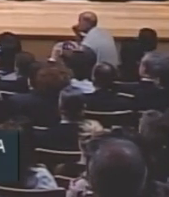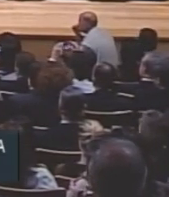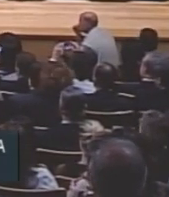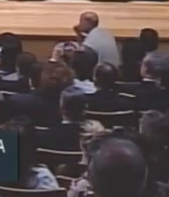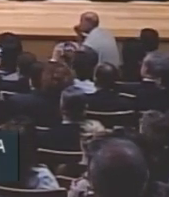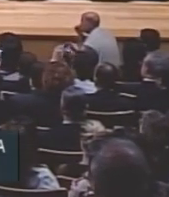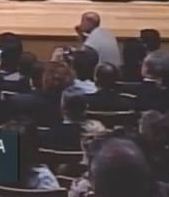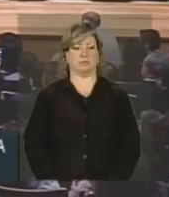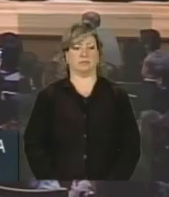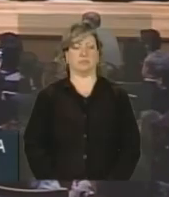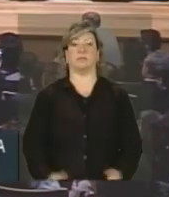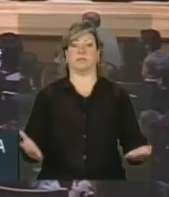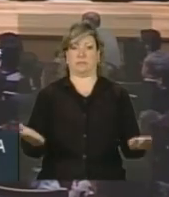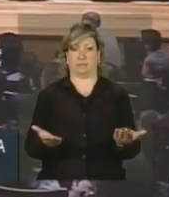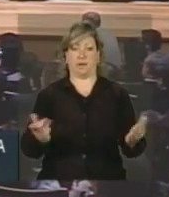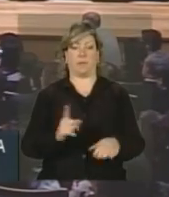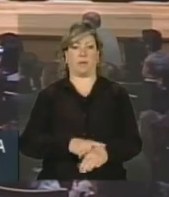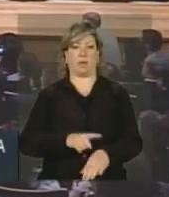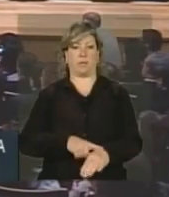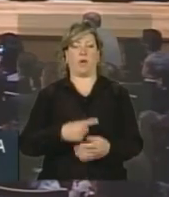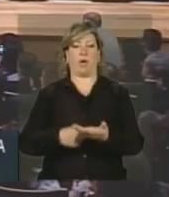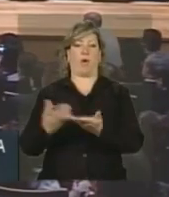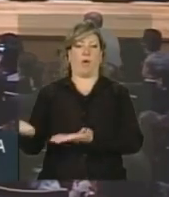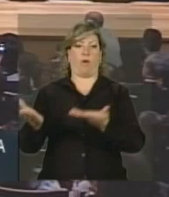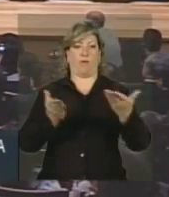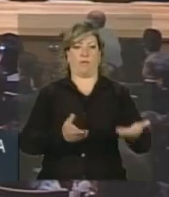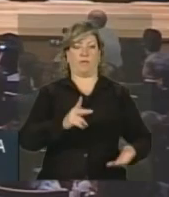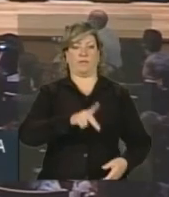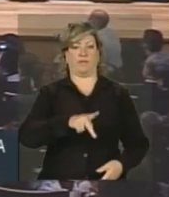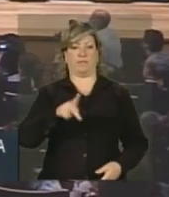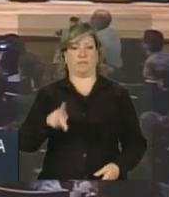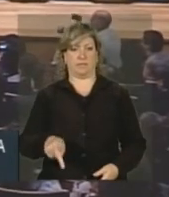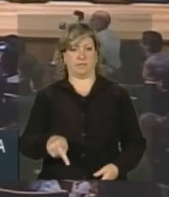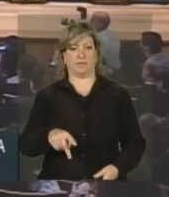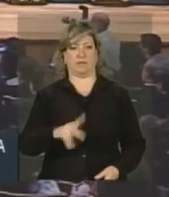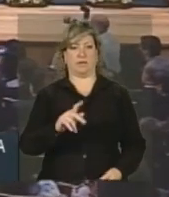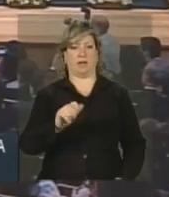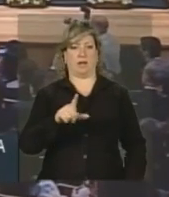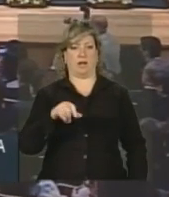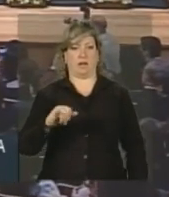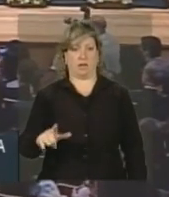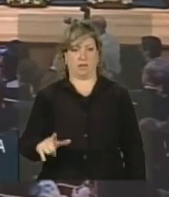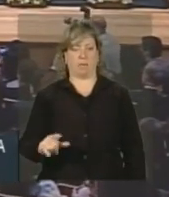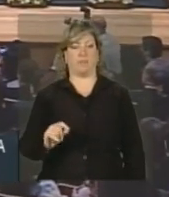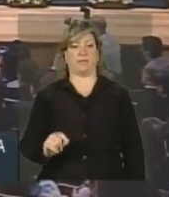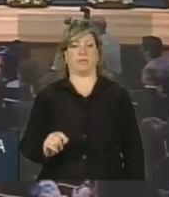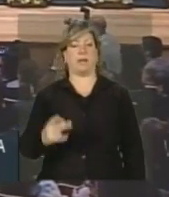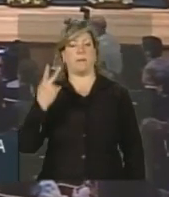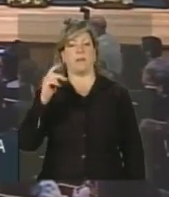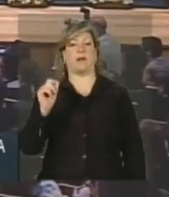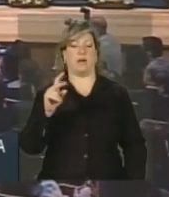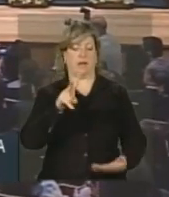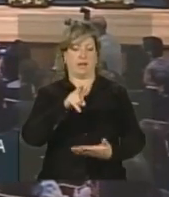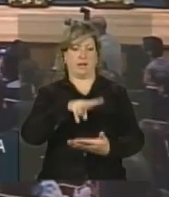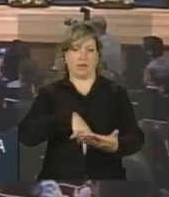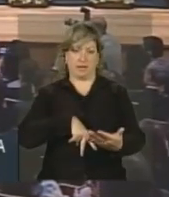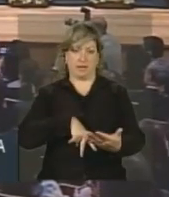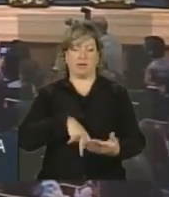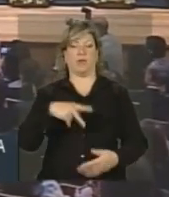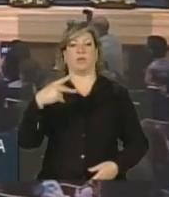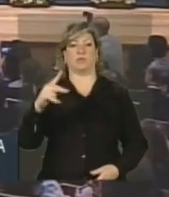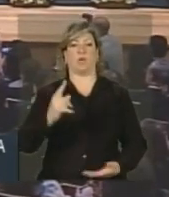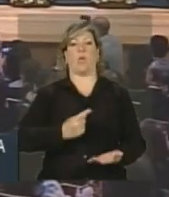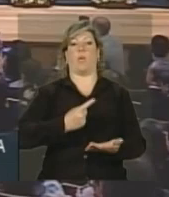Neste momento, convidamos o professor Roberto Calil para que leia o